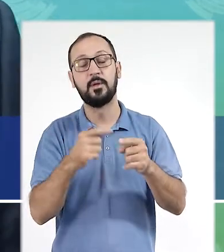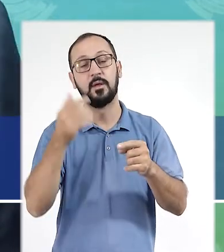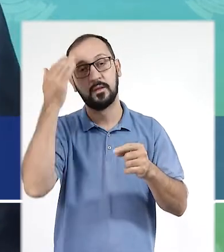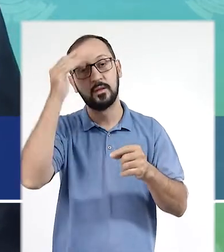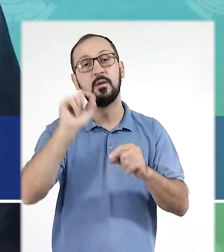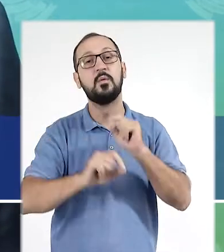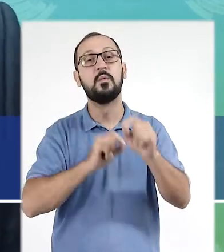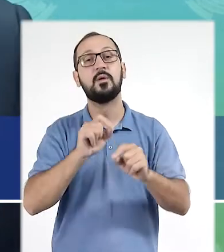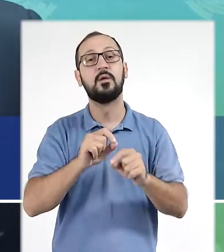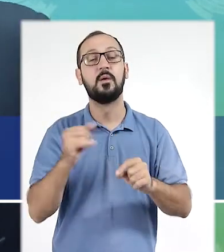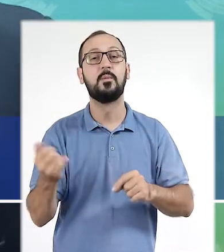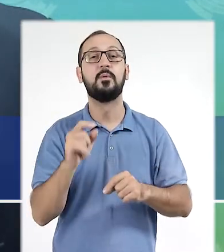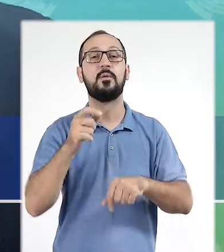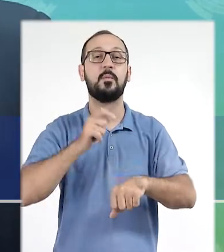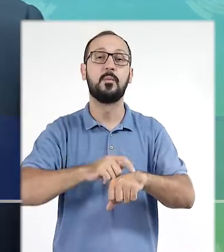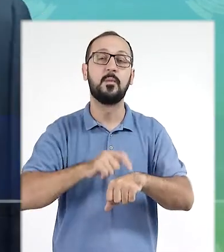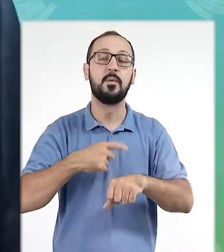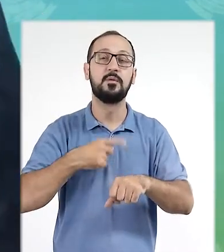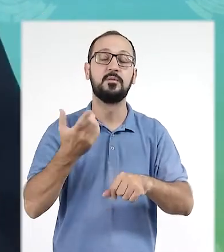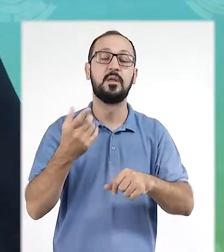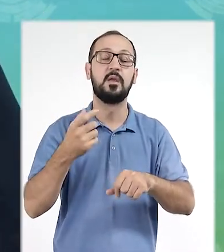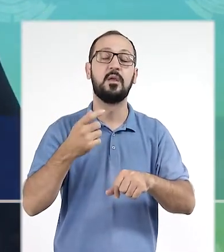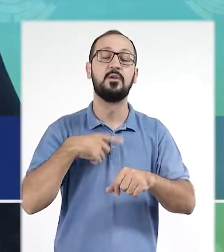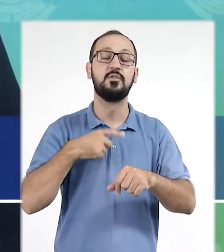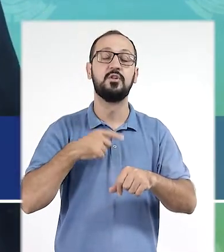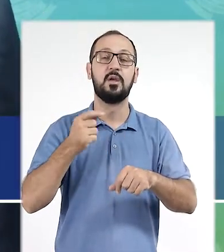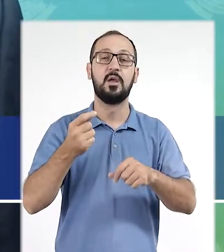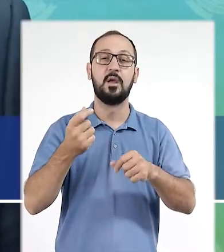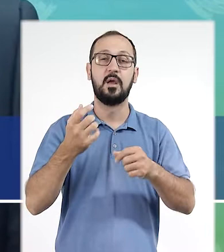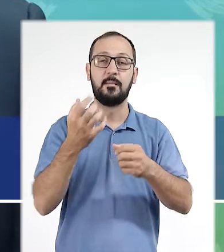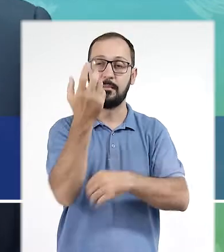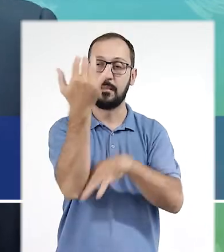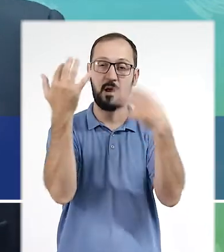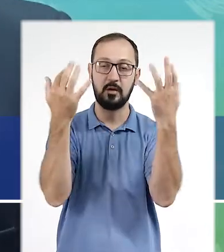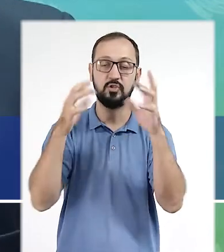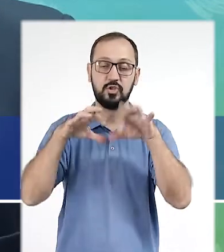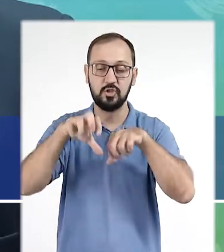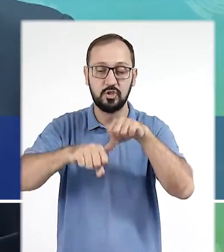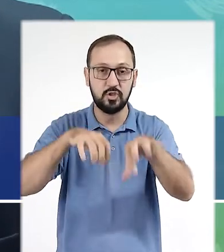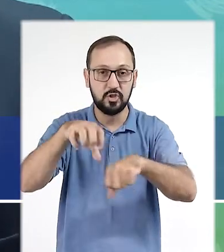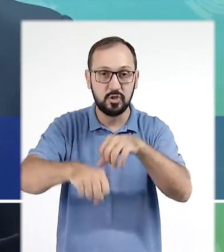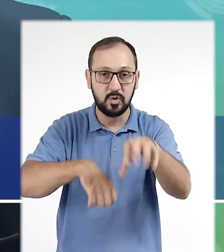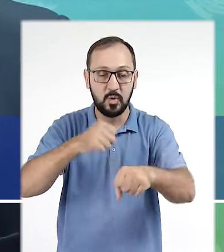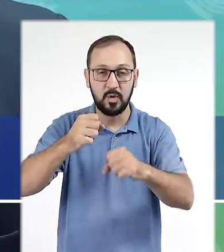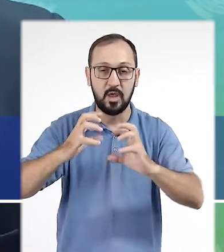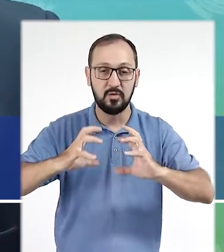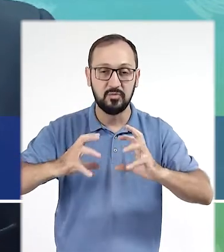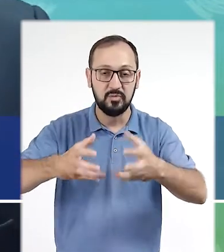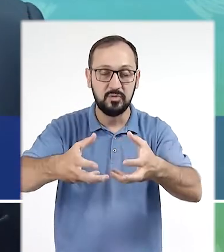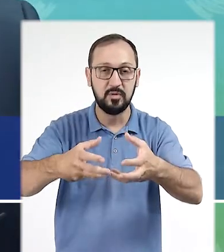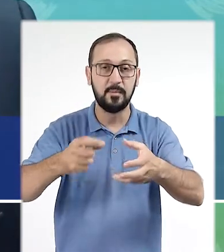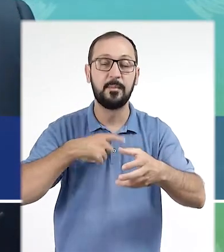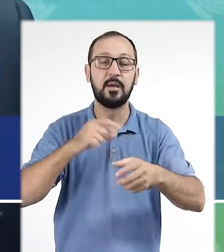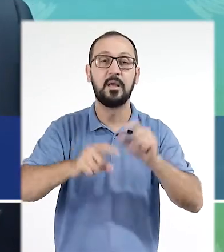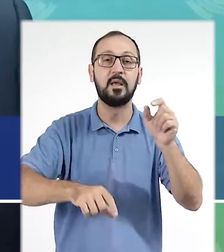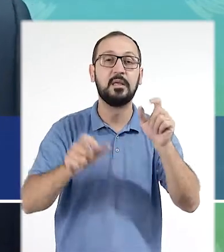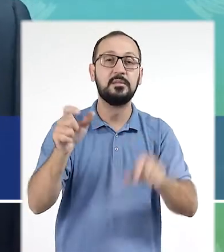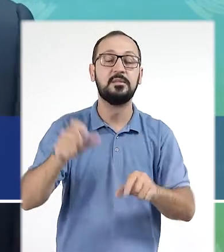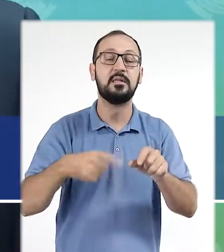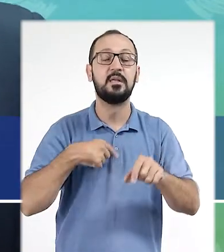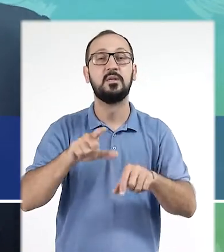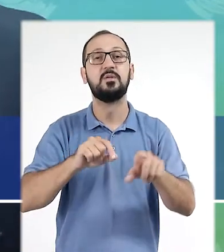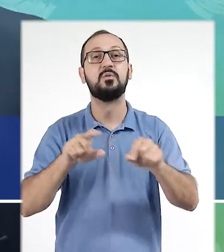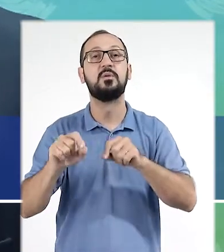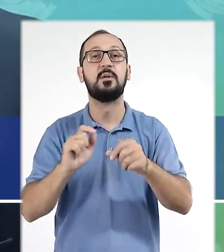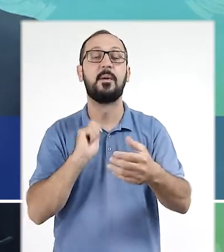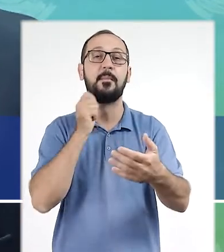refis, porque entendeu, especialmente porque nós estamos vivendo em momento de safra, que os contribuintes poderiam ter mais um prazo para